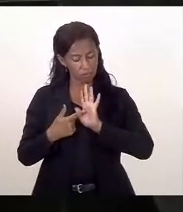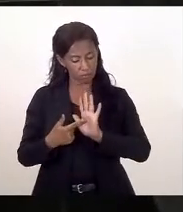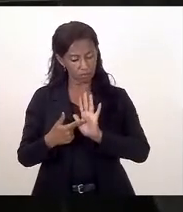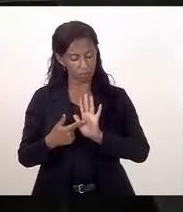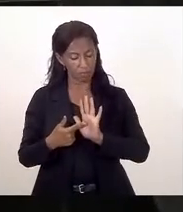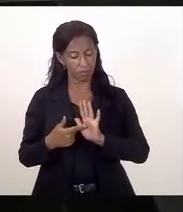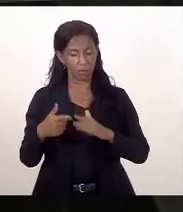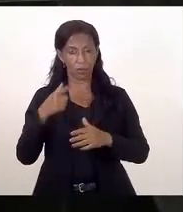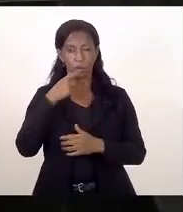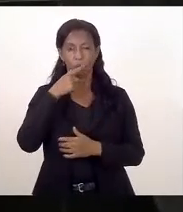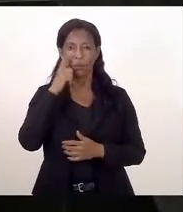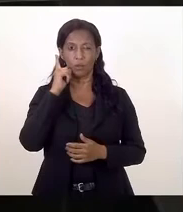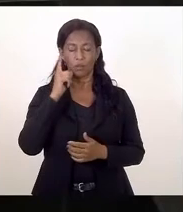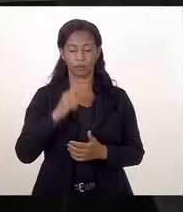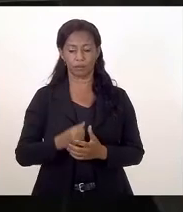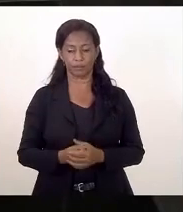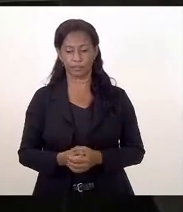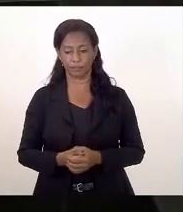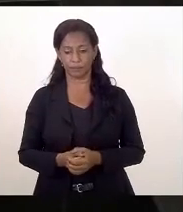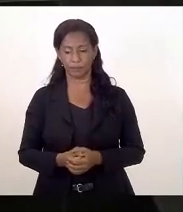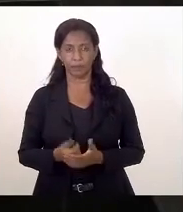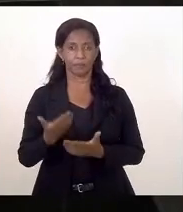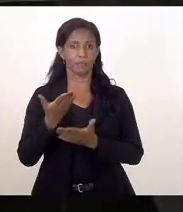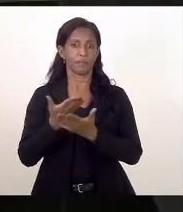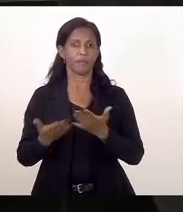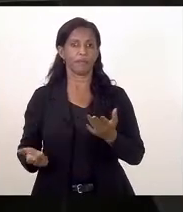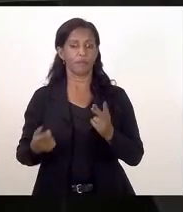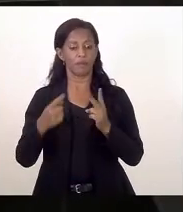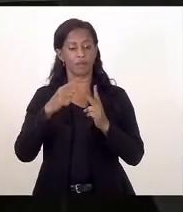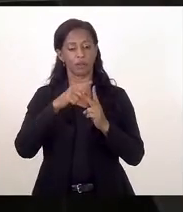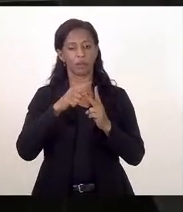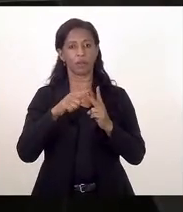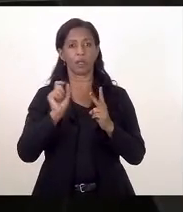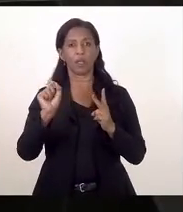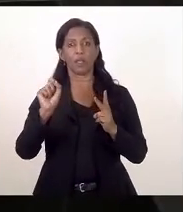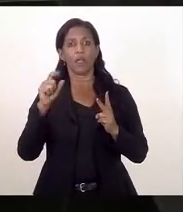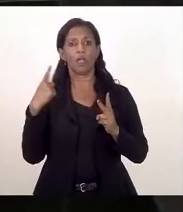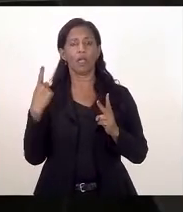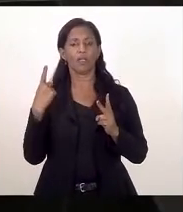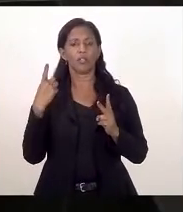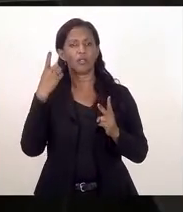que, no dia de ontem, perdemos dois ex-deputados.